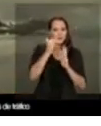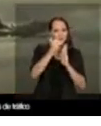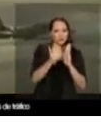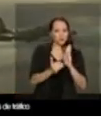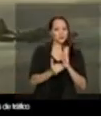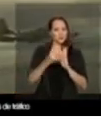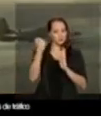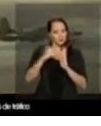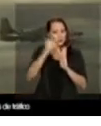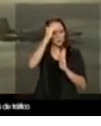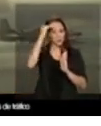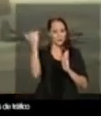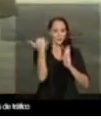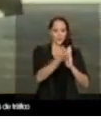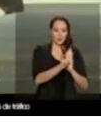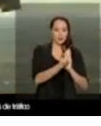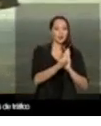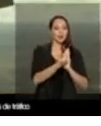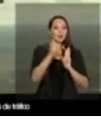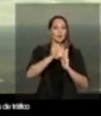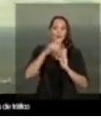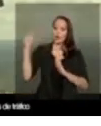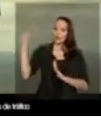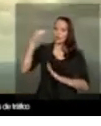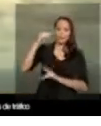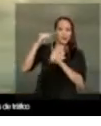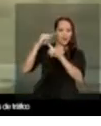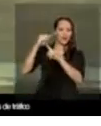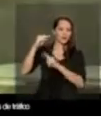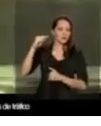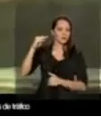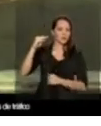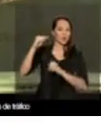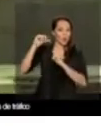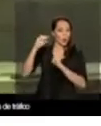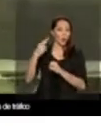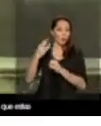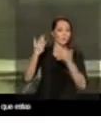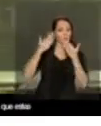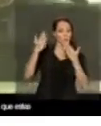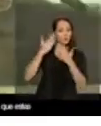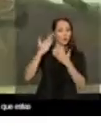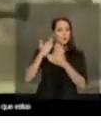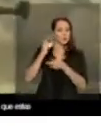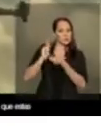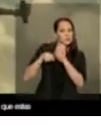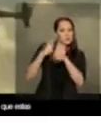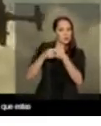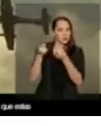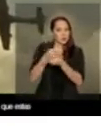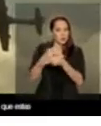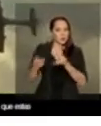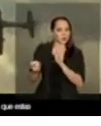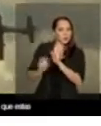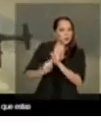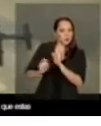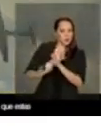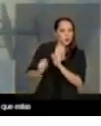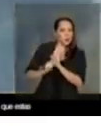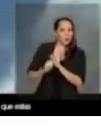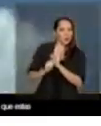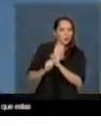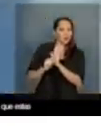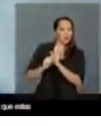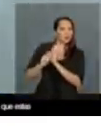serem seguidos com relação a aeronaves hostis ou suspeitas de tráfego de substâncias entorpecentes e